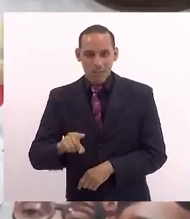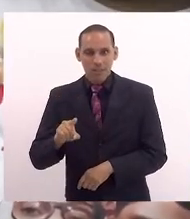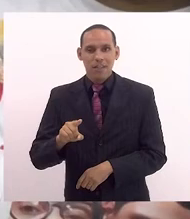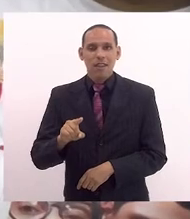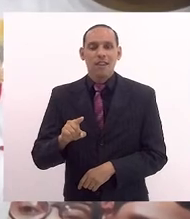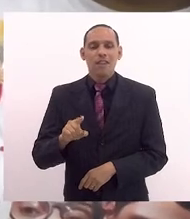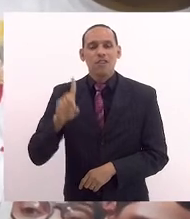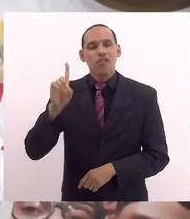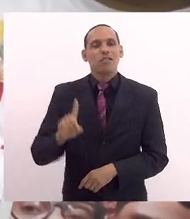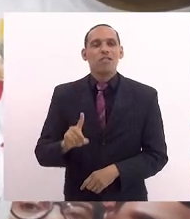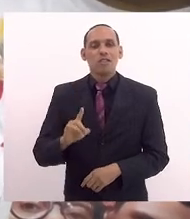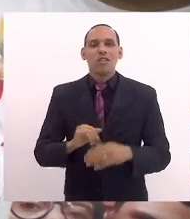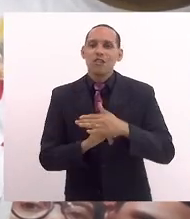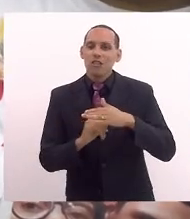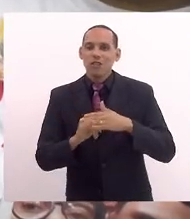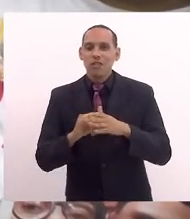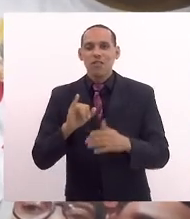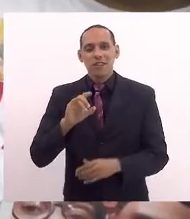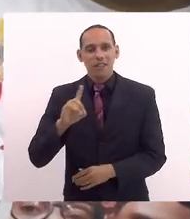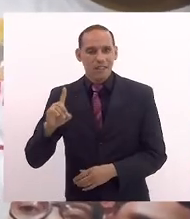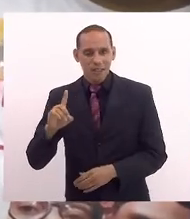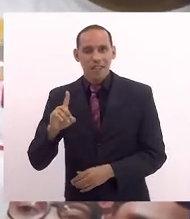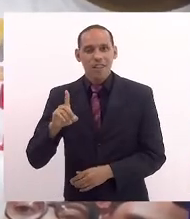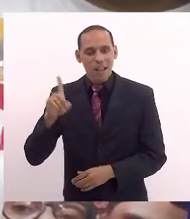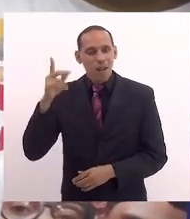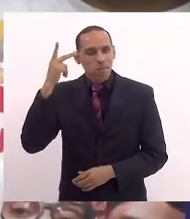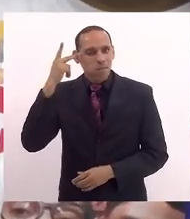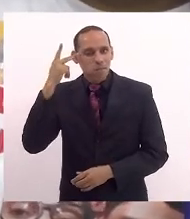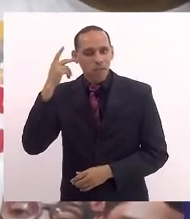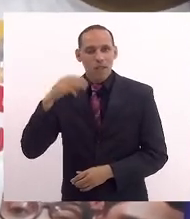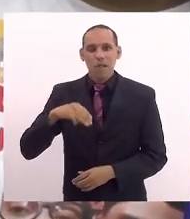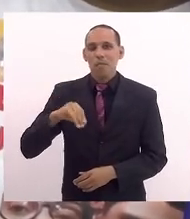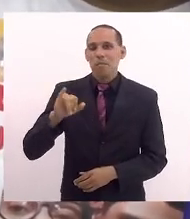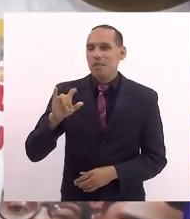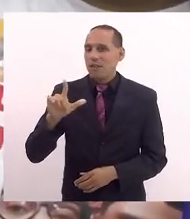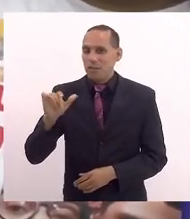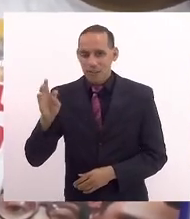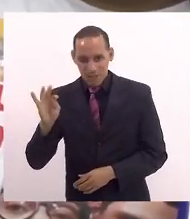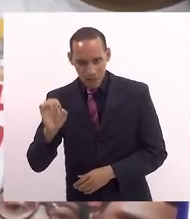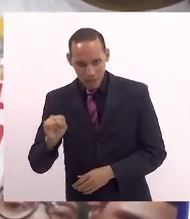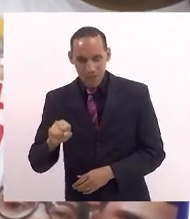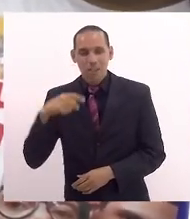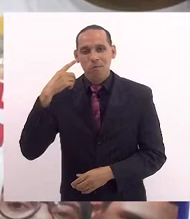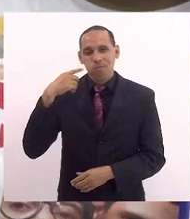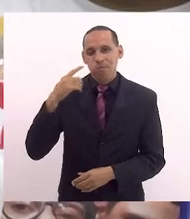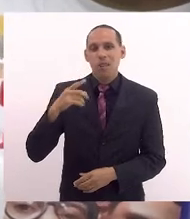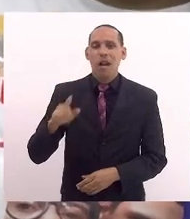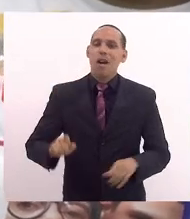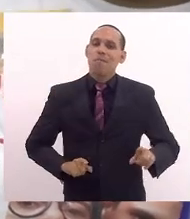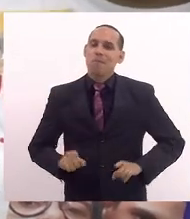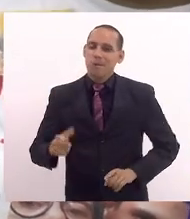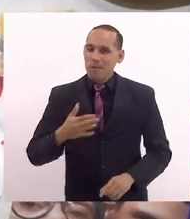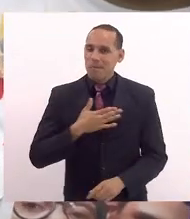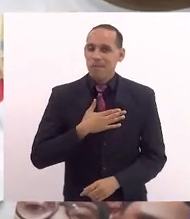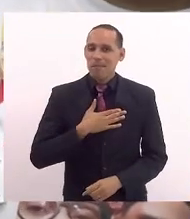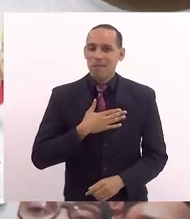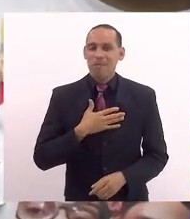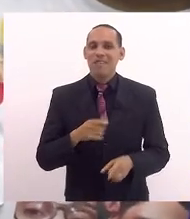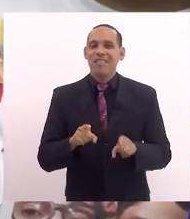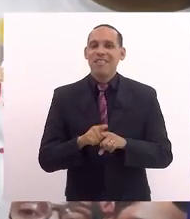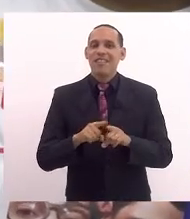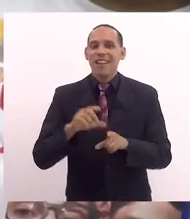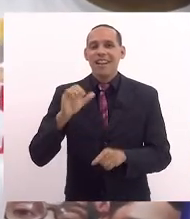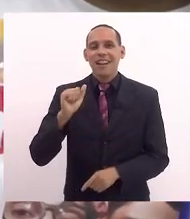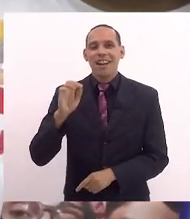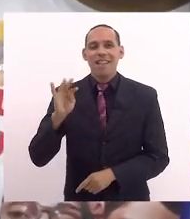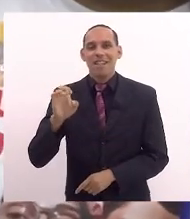IDDD, São Paulo. Mirtzi Rocha, minha prima e advogada, que saia do catete